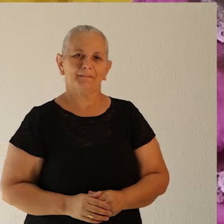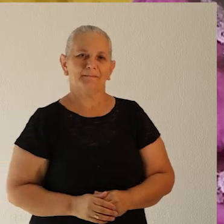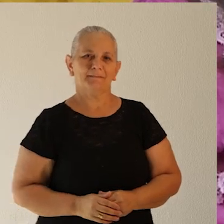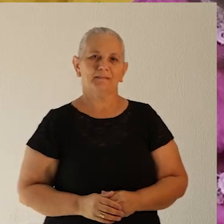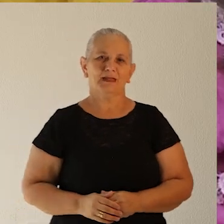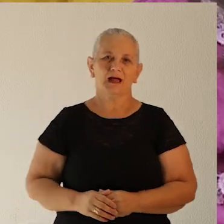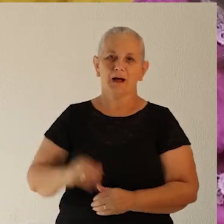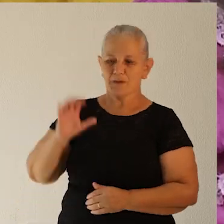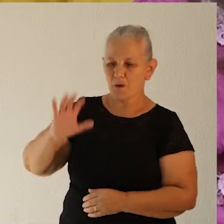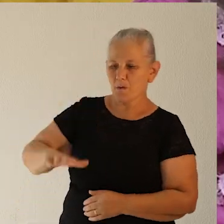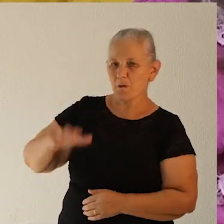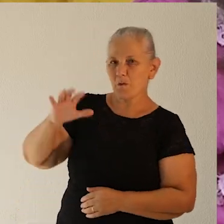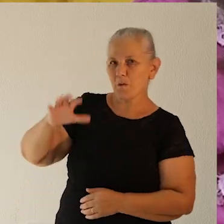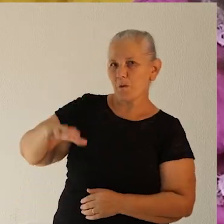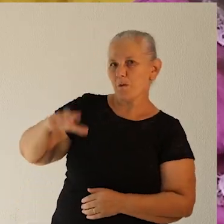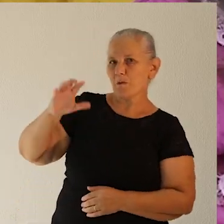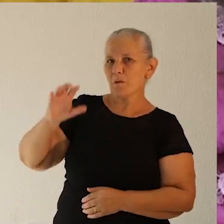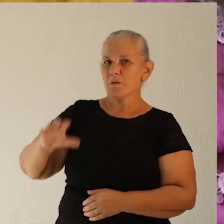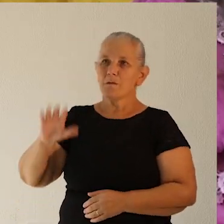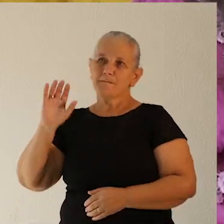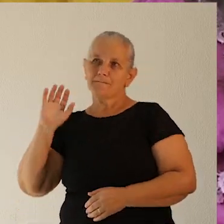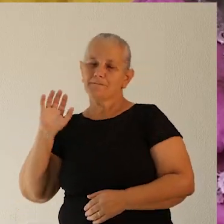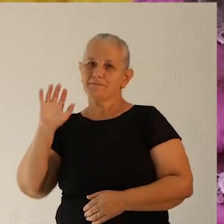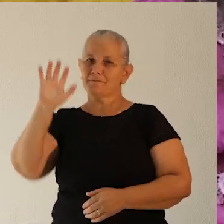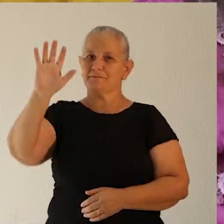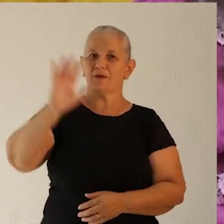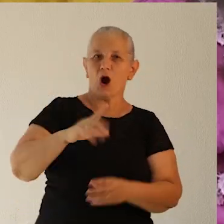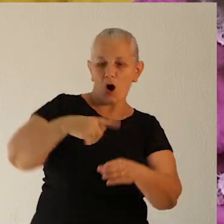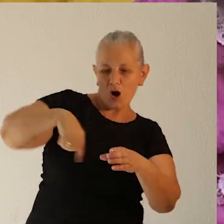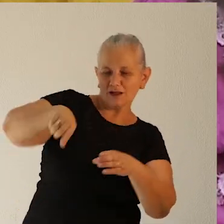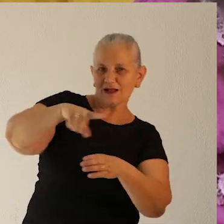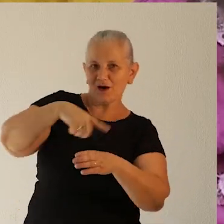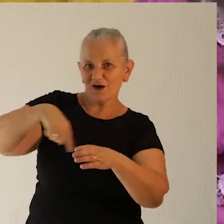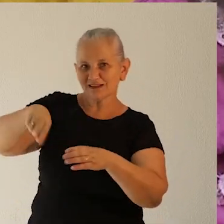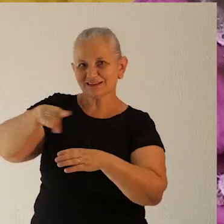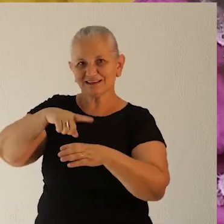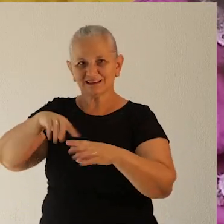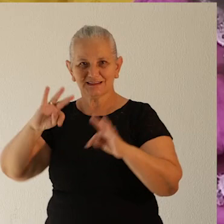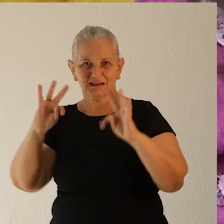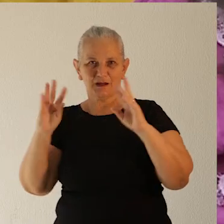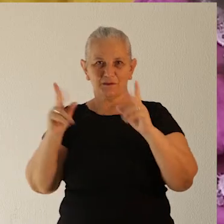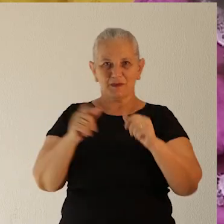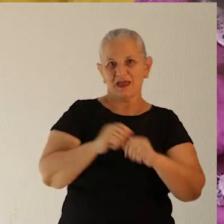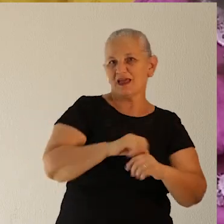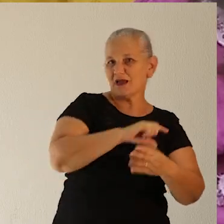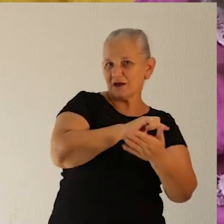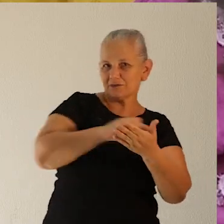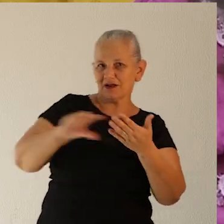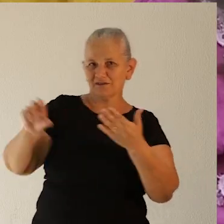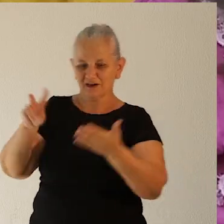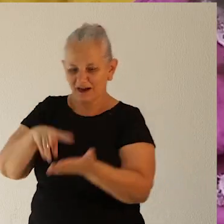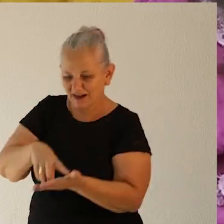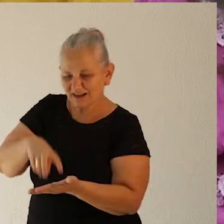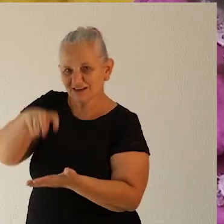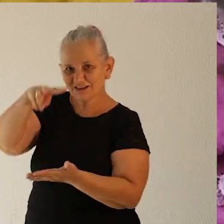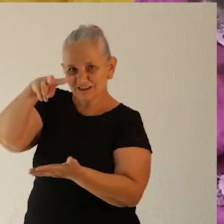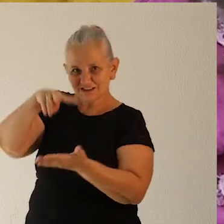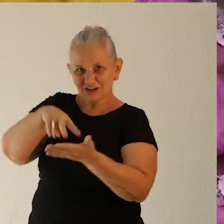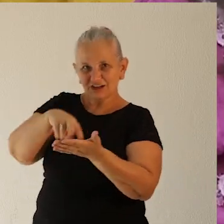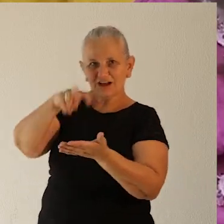Arremessa com a mão, desenrola o cordão, roda, roda, peão, no chão traçando as linhas, pula, agacha no jogo